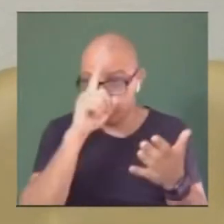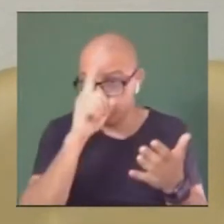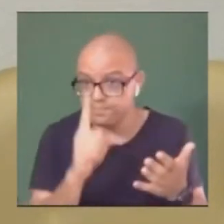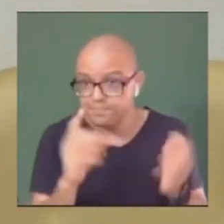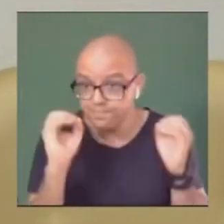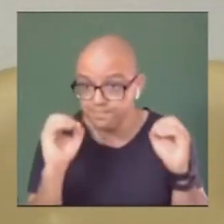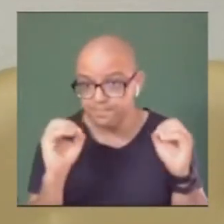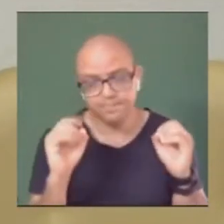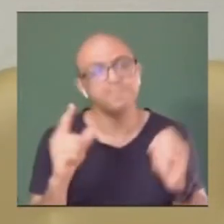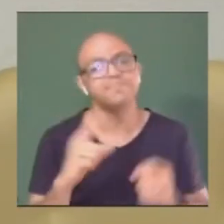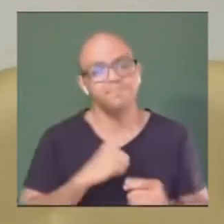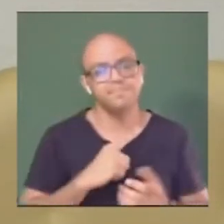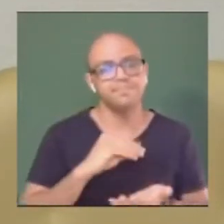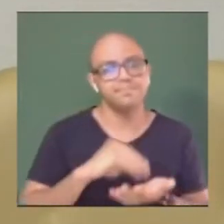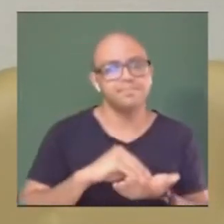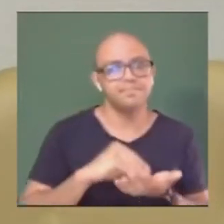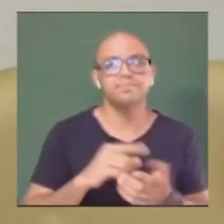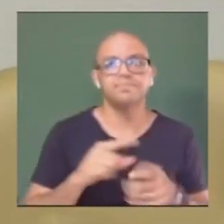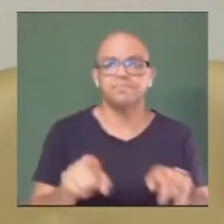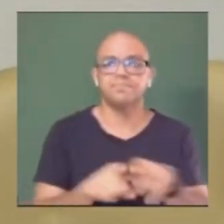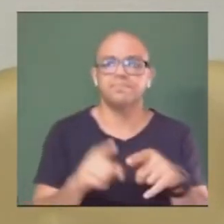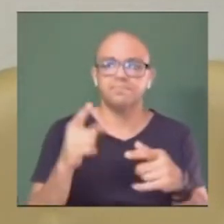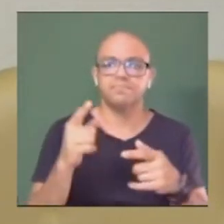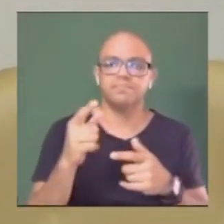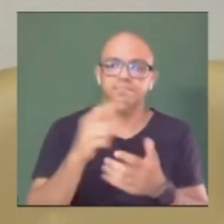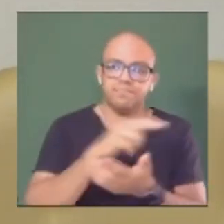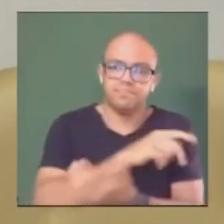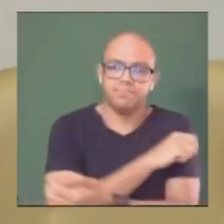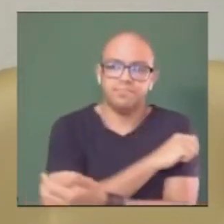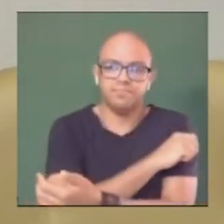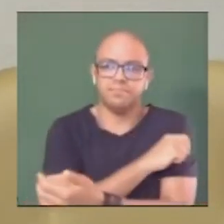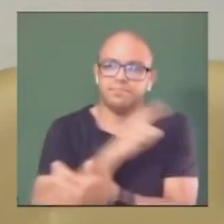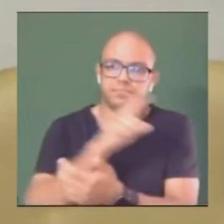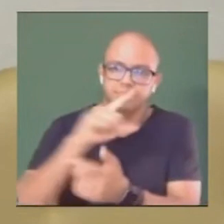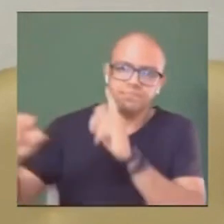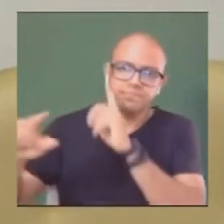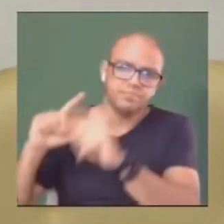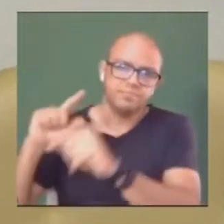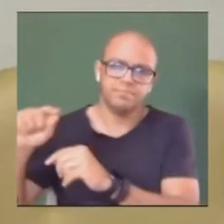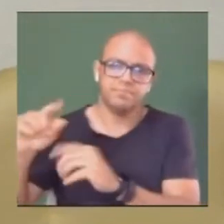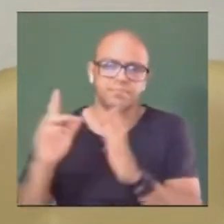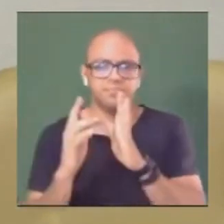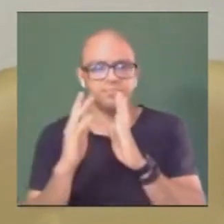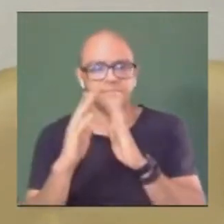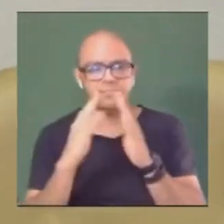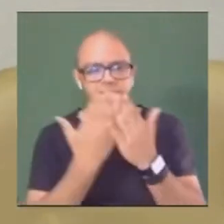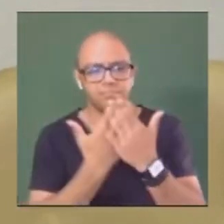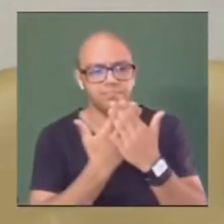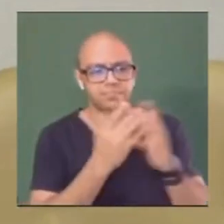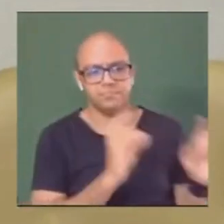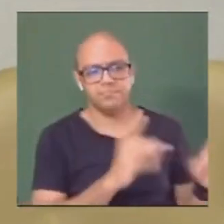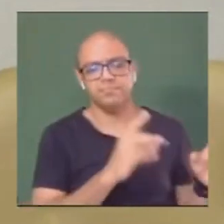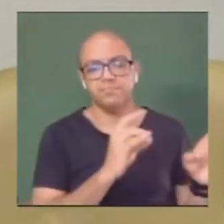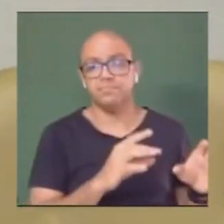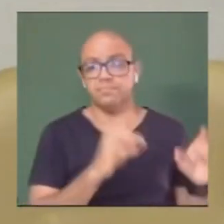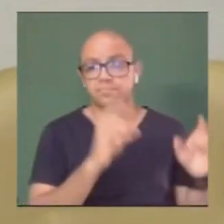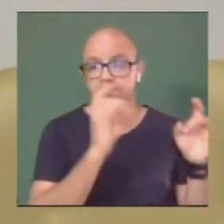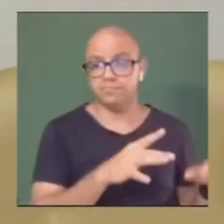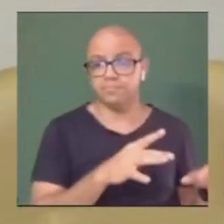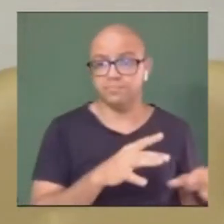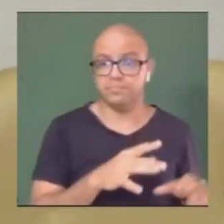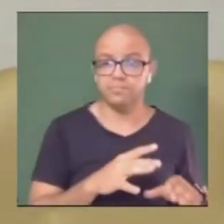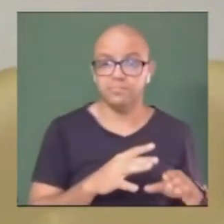evasão escolar né dos jovens eh sobre a educação integral um olhar